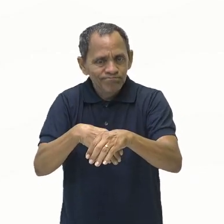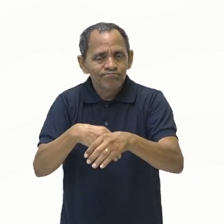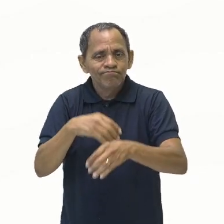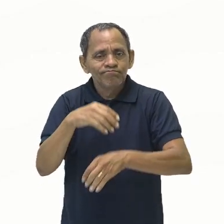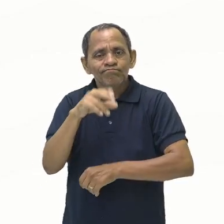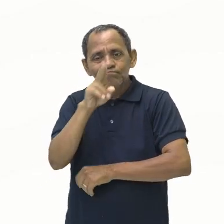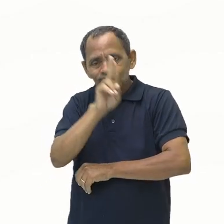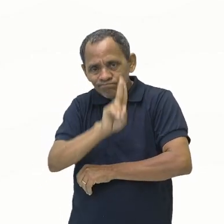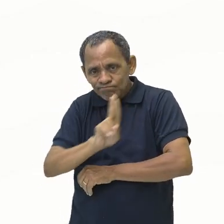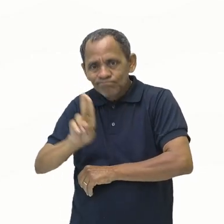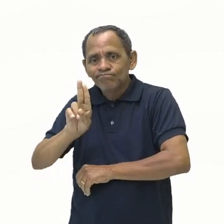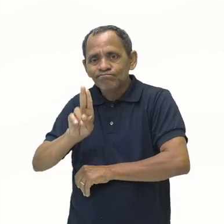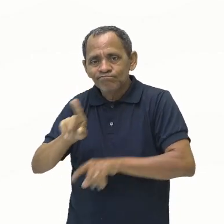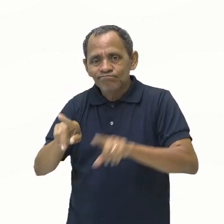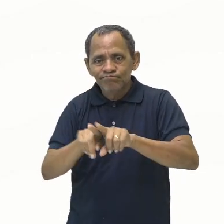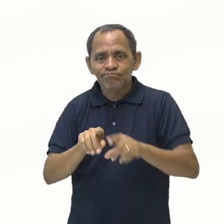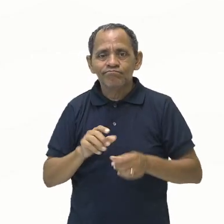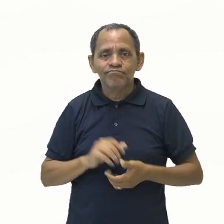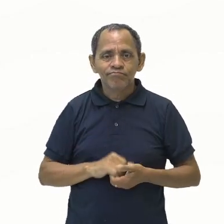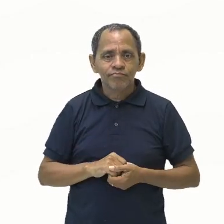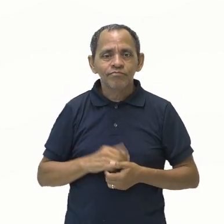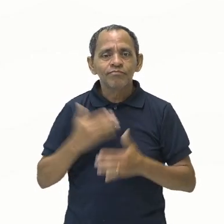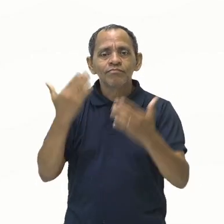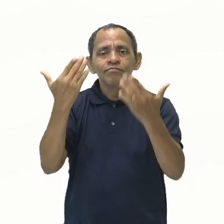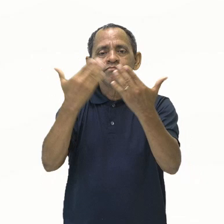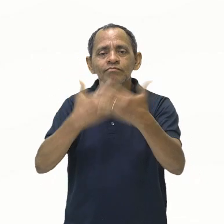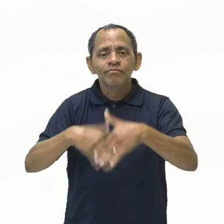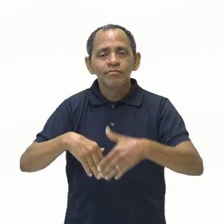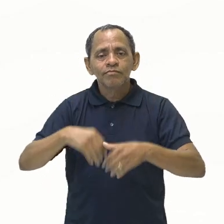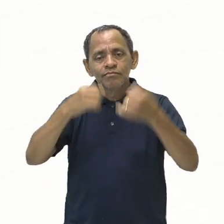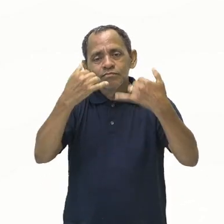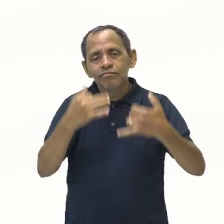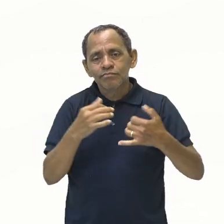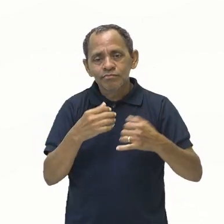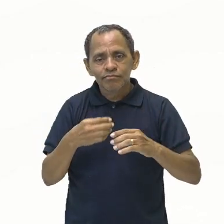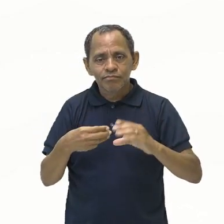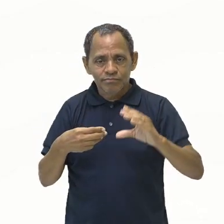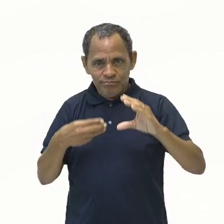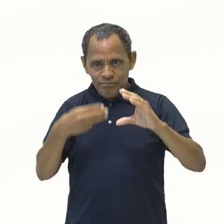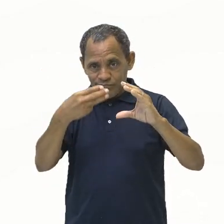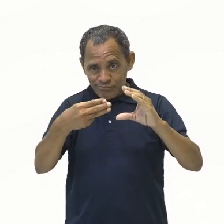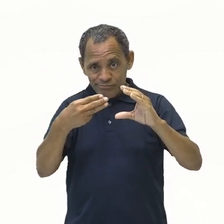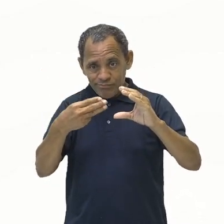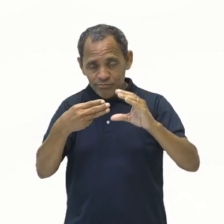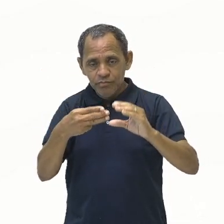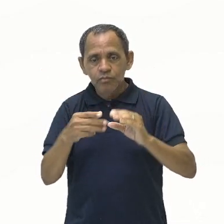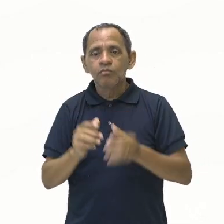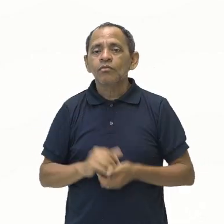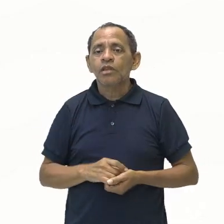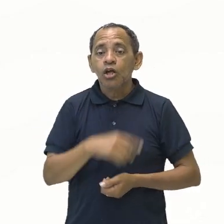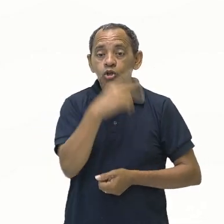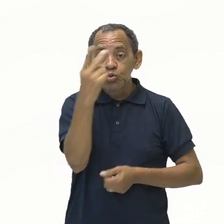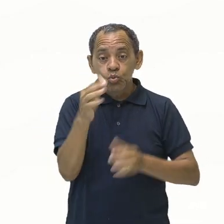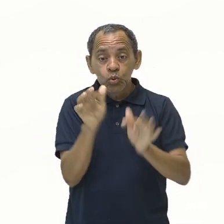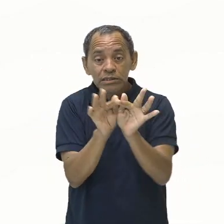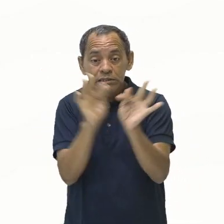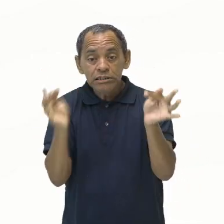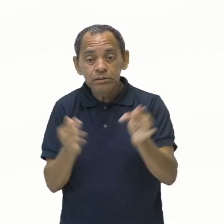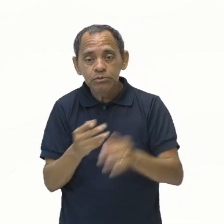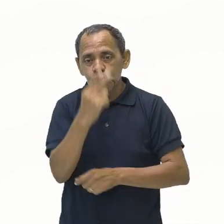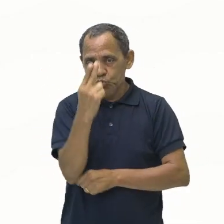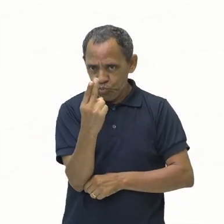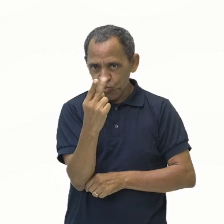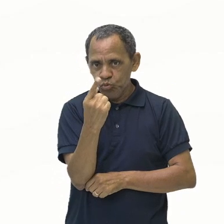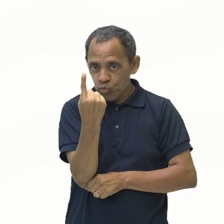for falar, na prova ele vai falar, são 3 ligações, 2 simples e uma dupla. Ah,